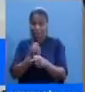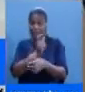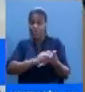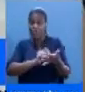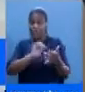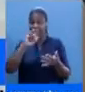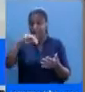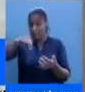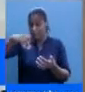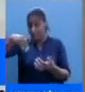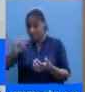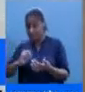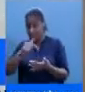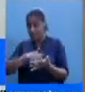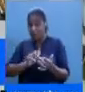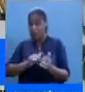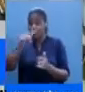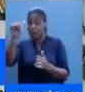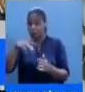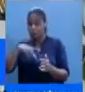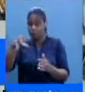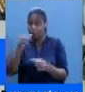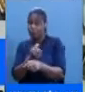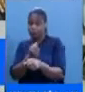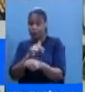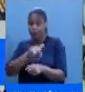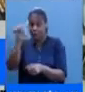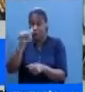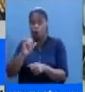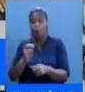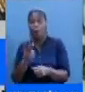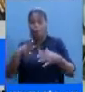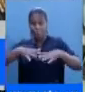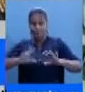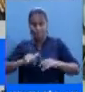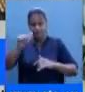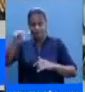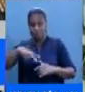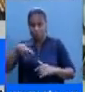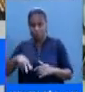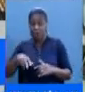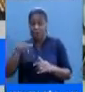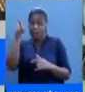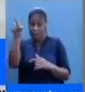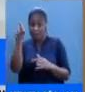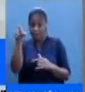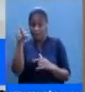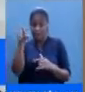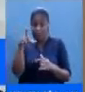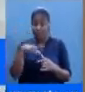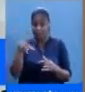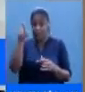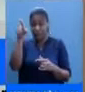de Previdência Social vai em missão de serviço para Portugal ou vai de férias, por exemplo, necessitando